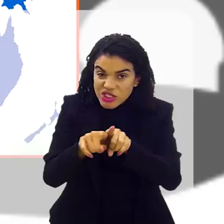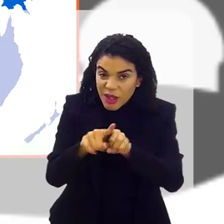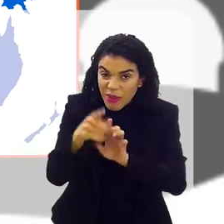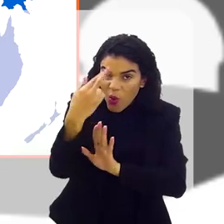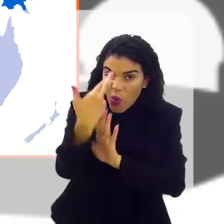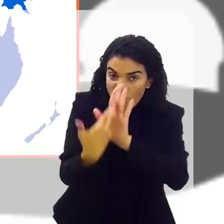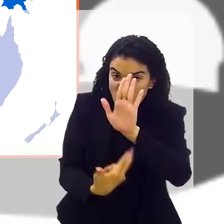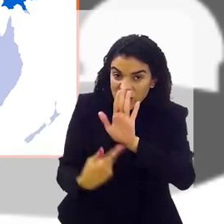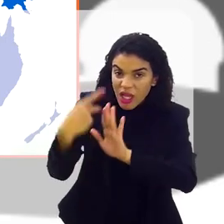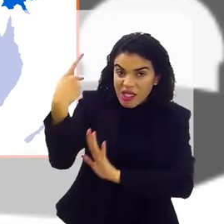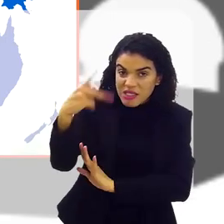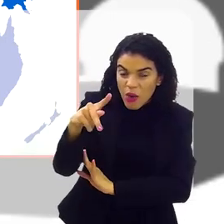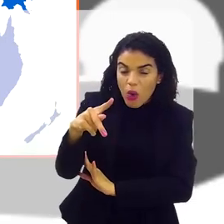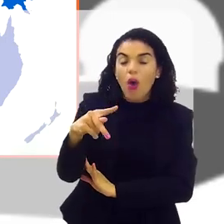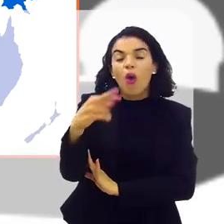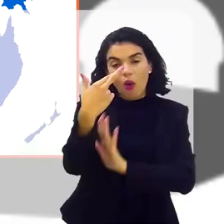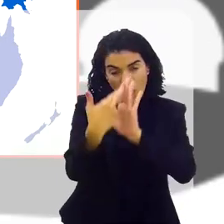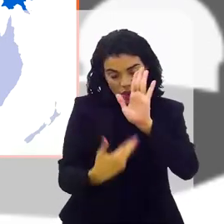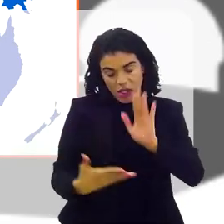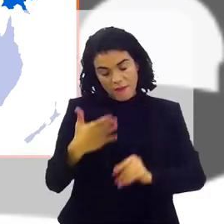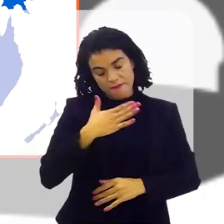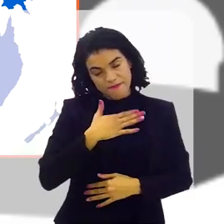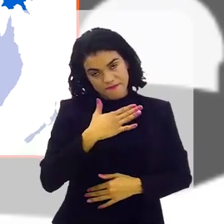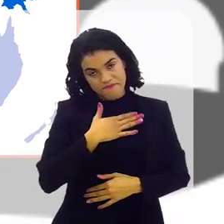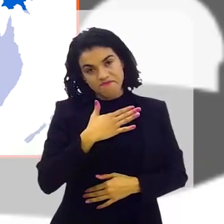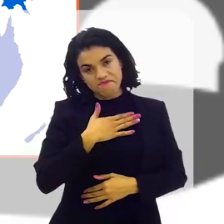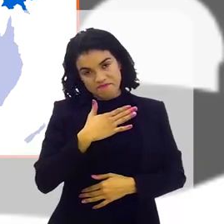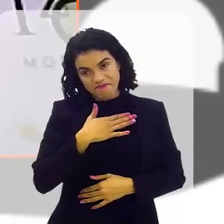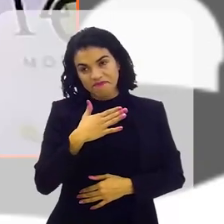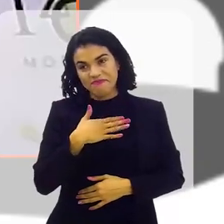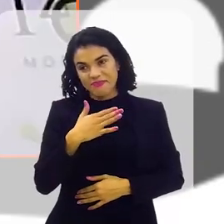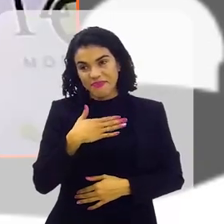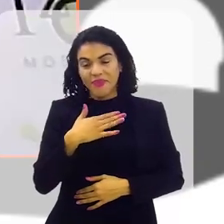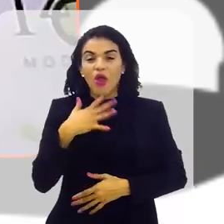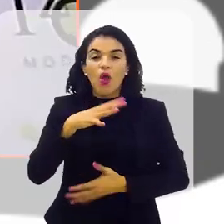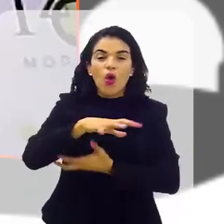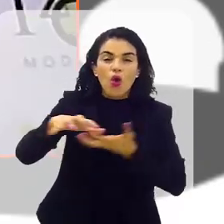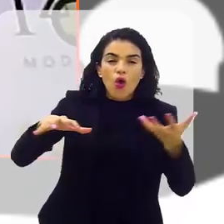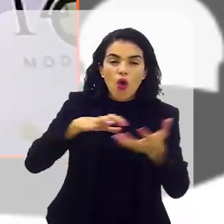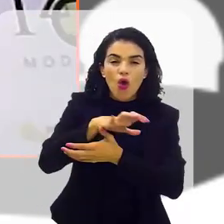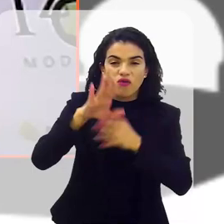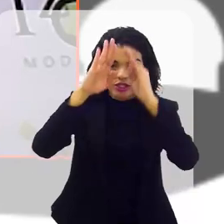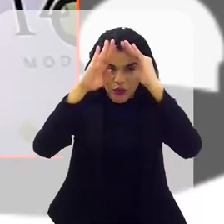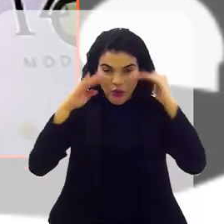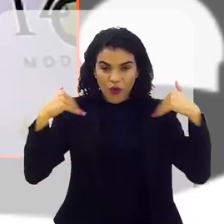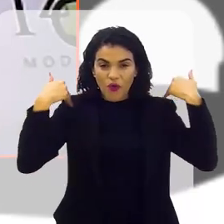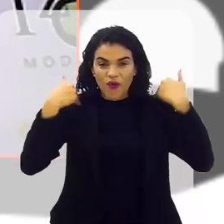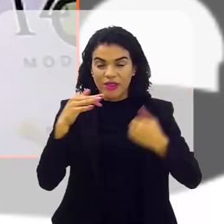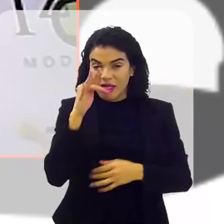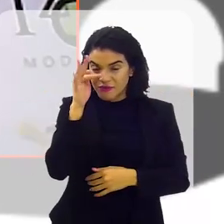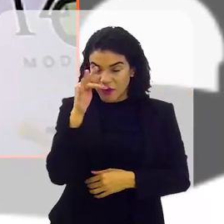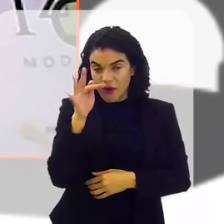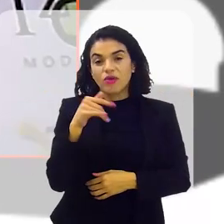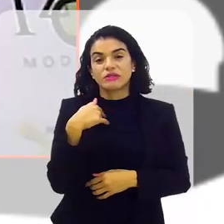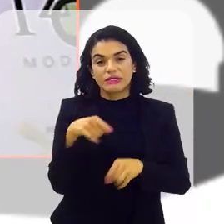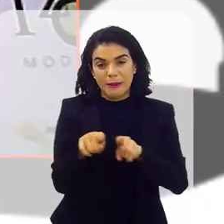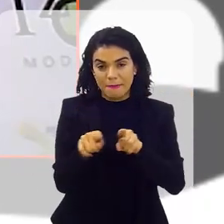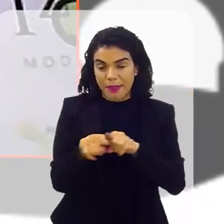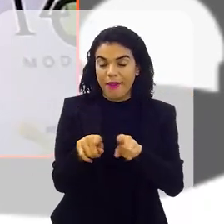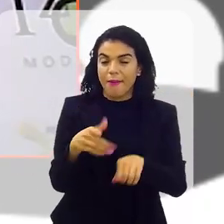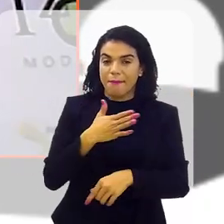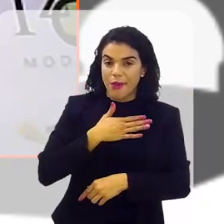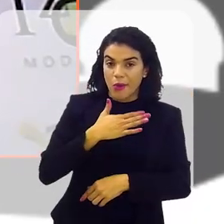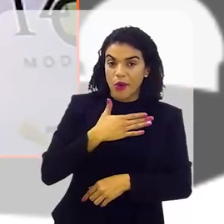entrando é o texto é meu o confusão do convento das Flores do texto é meu vamos estrear agora